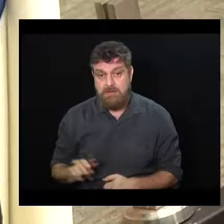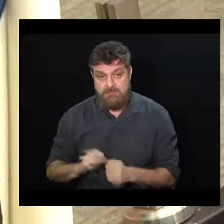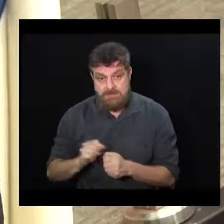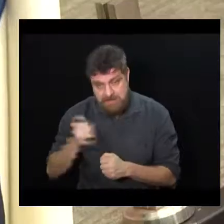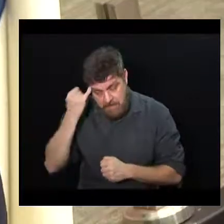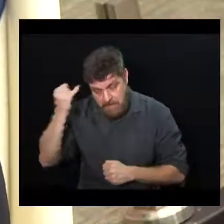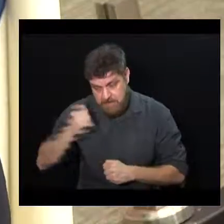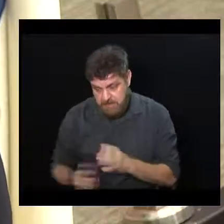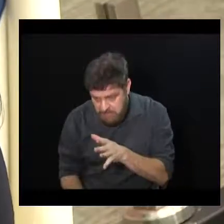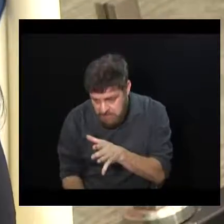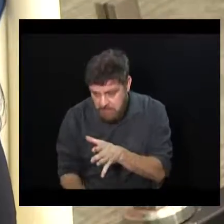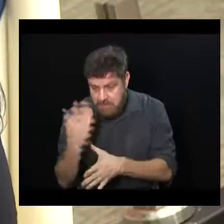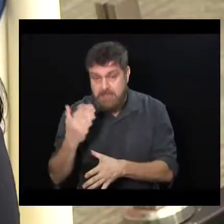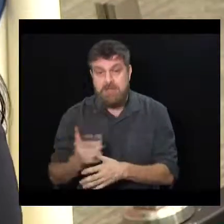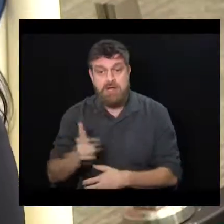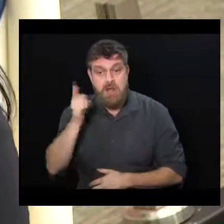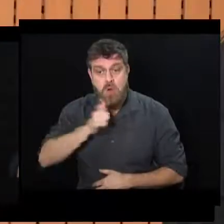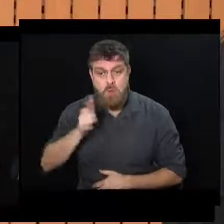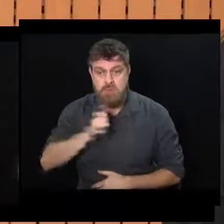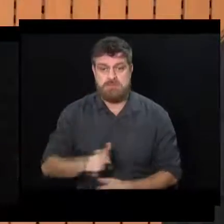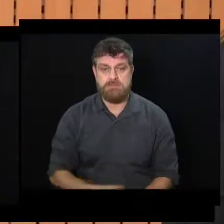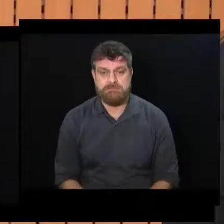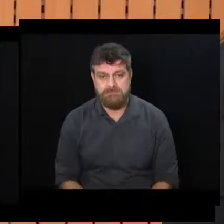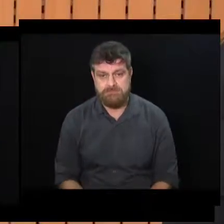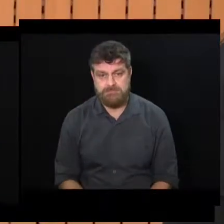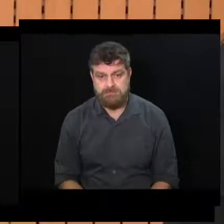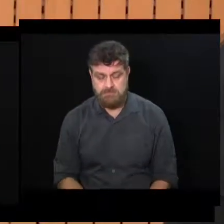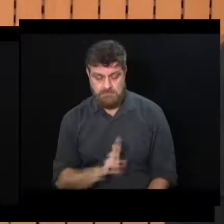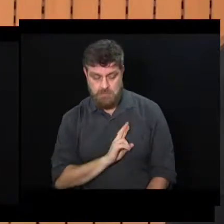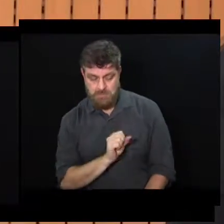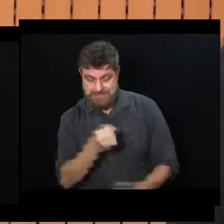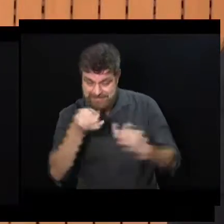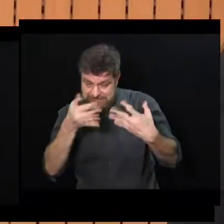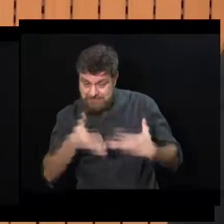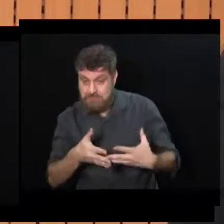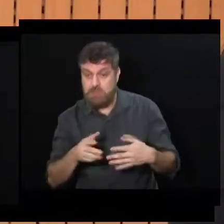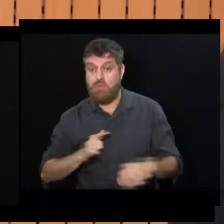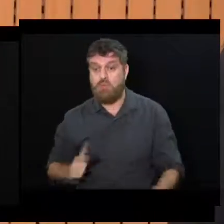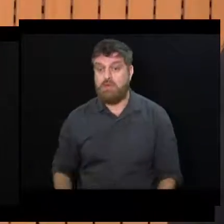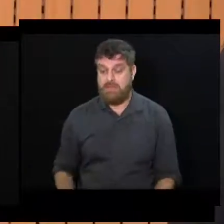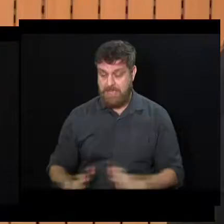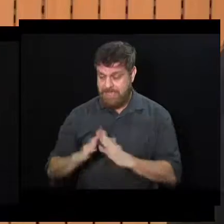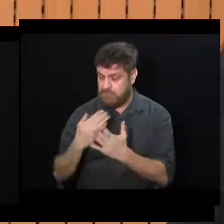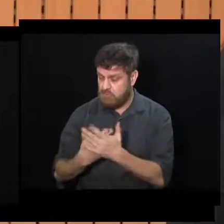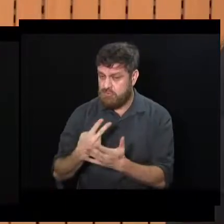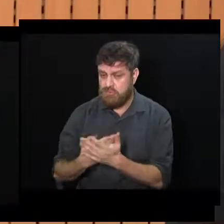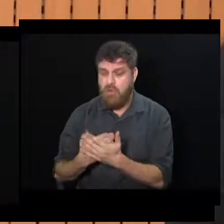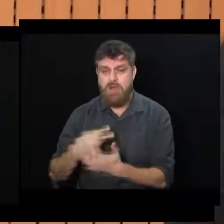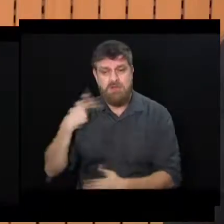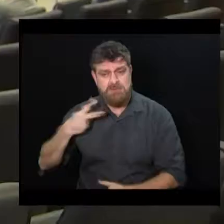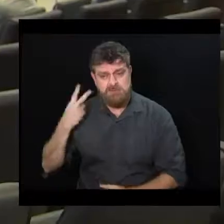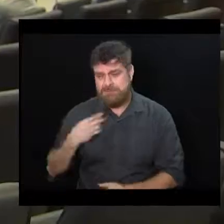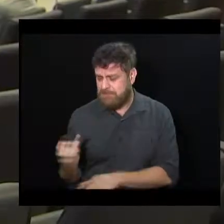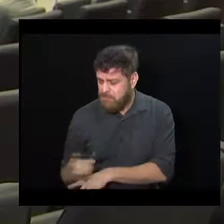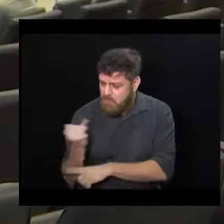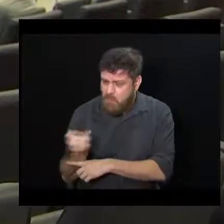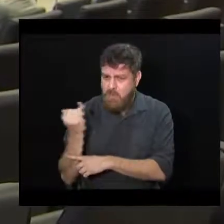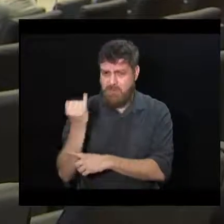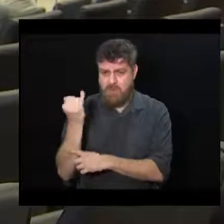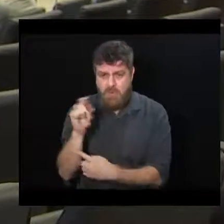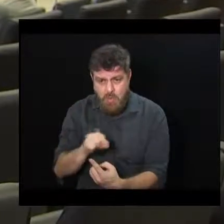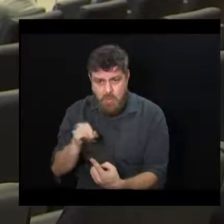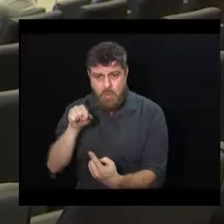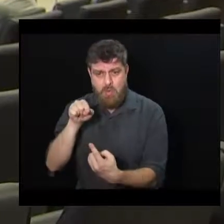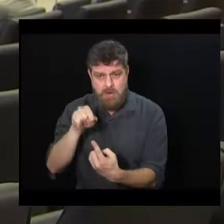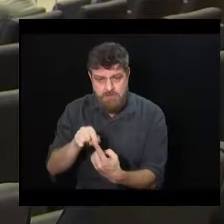essa importância e inaugurá-las. O vereador destacou a importância do papel das escolas do Legislativo. É o objetivo da